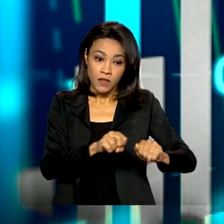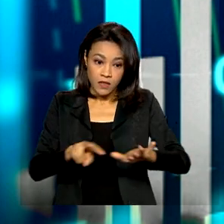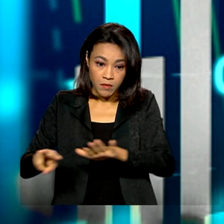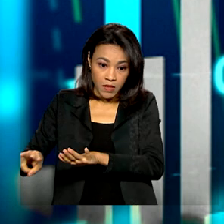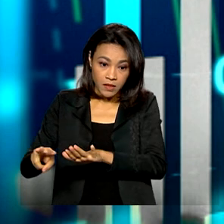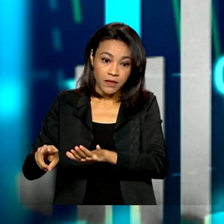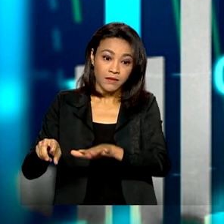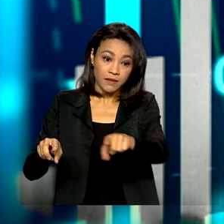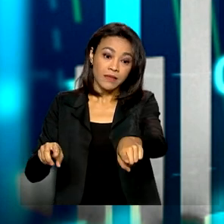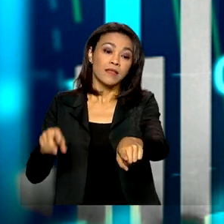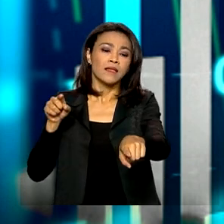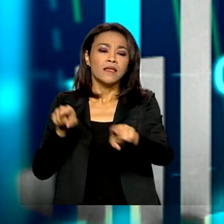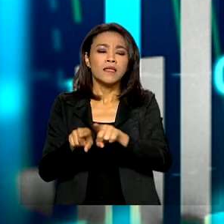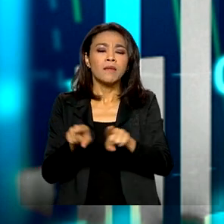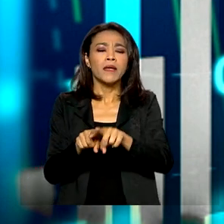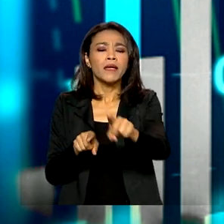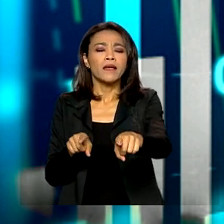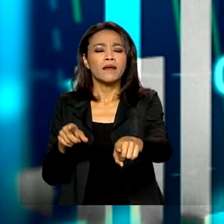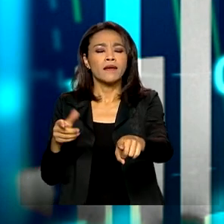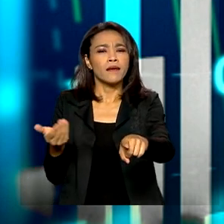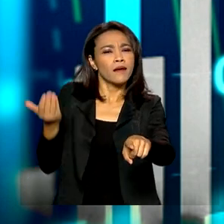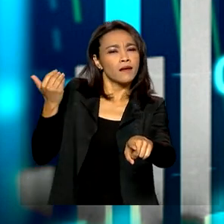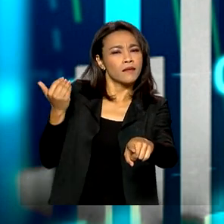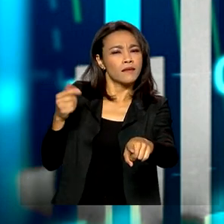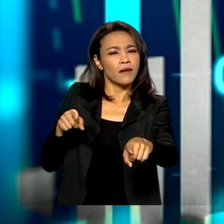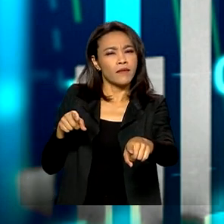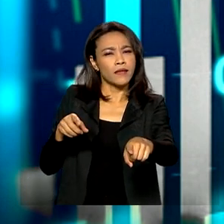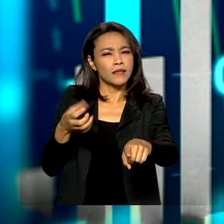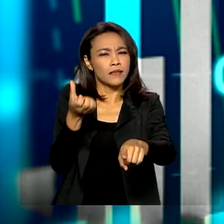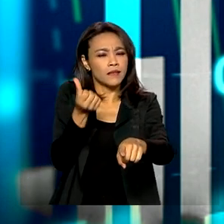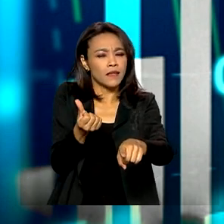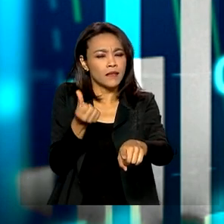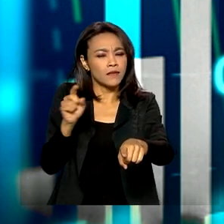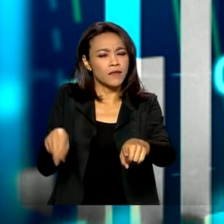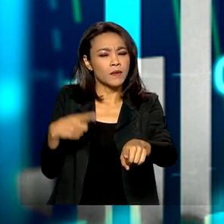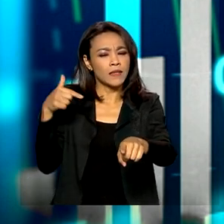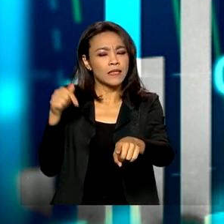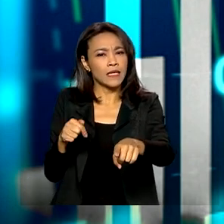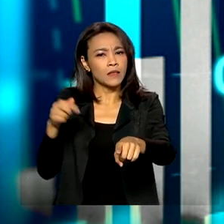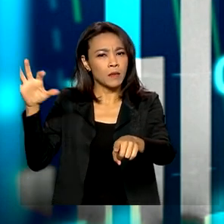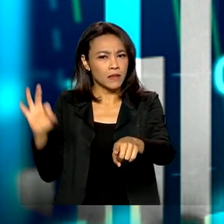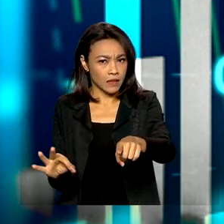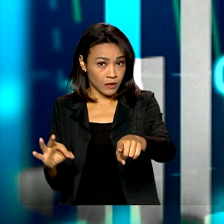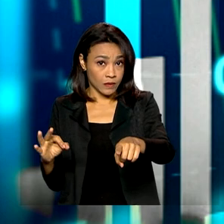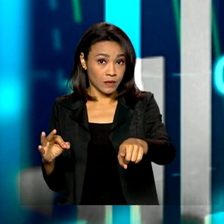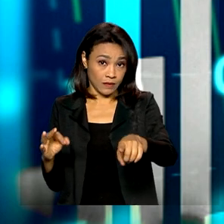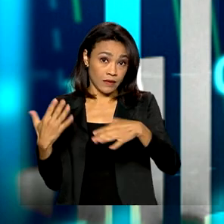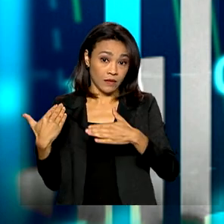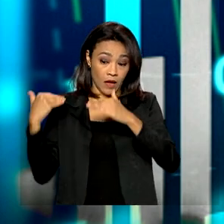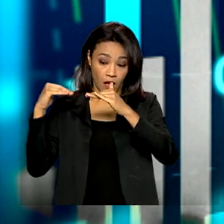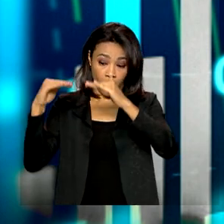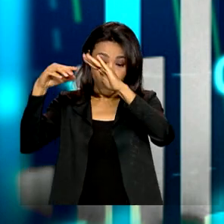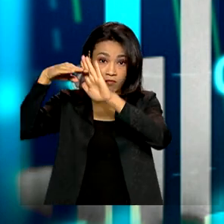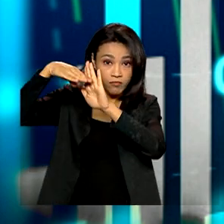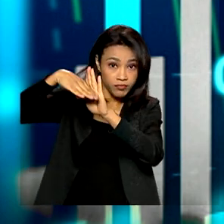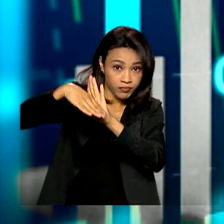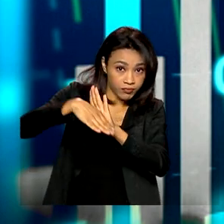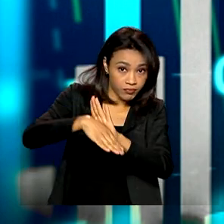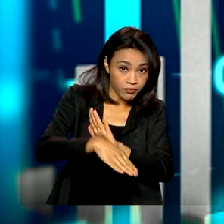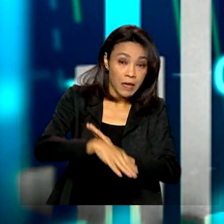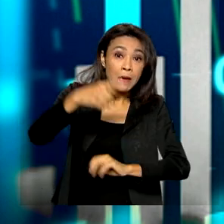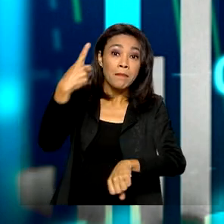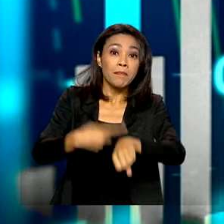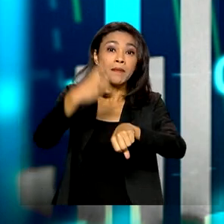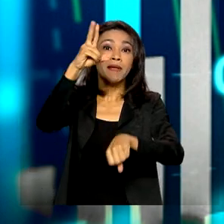quando a expectativa do mercado para a inflação era alguma coisa em torno de 6,7%. E um aspecto interessante é que, pela primeira vez